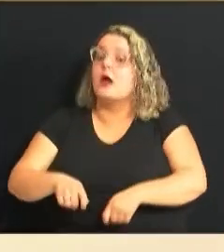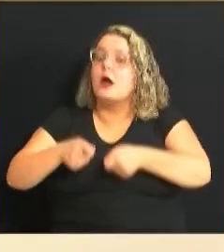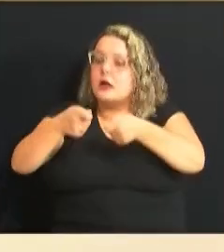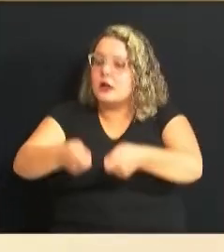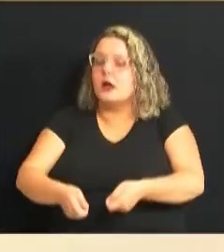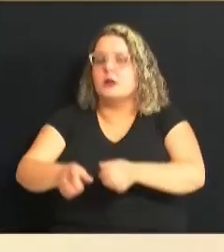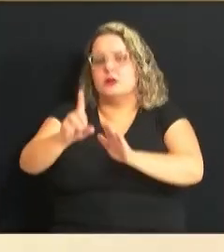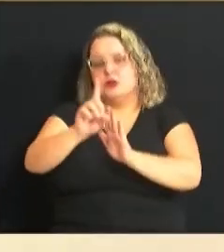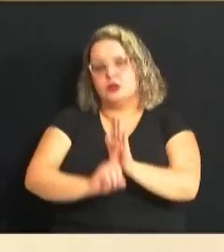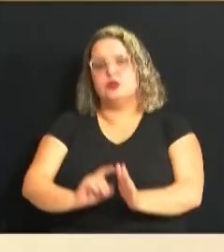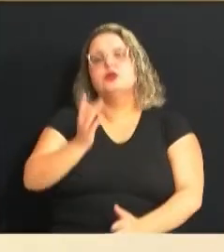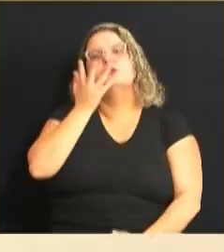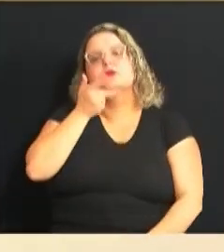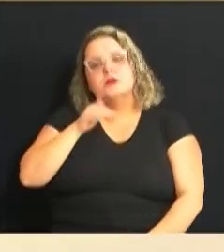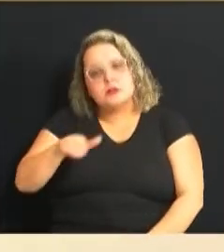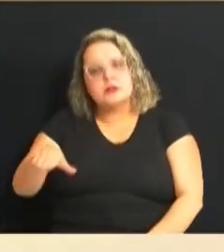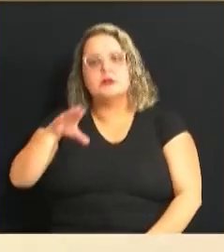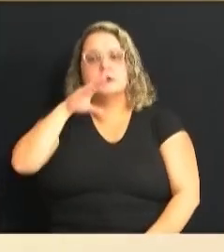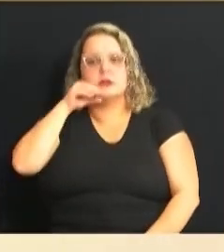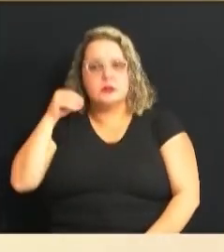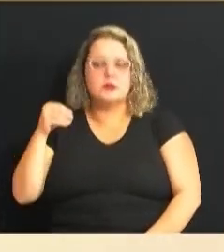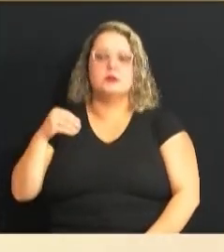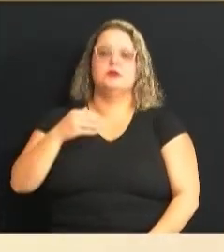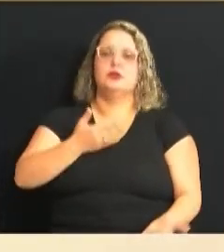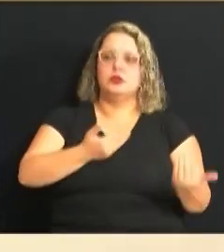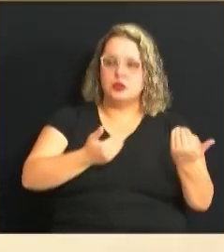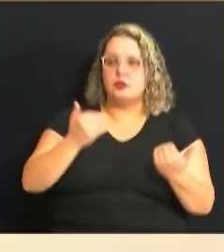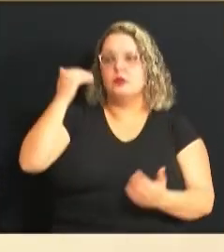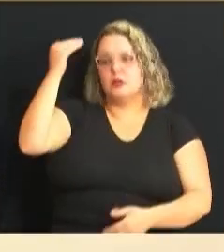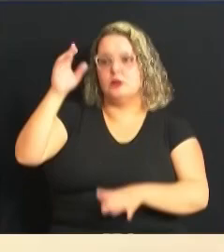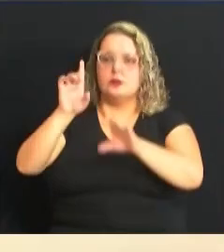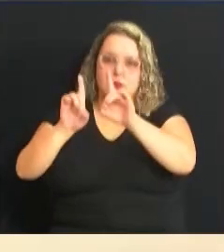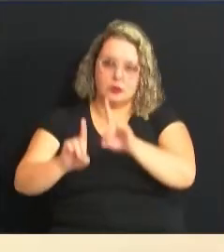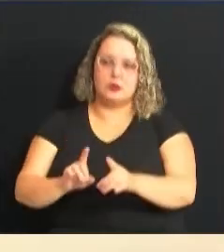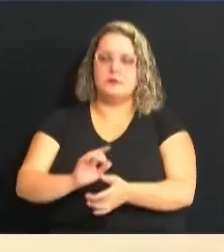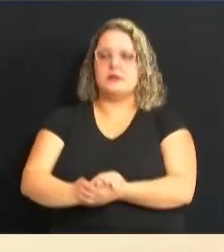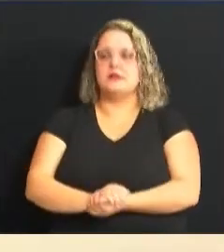garantir esses direitos para essas crianças, adolescentes, jovens e adultos com deficiência.